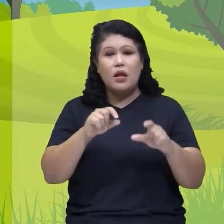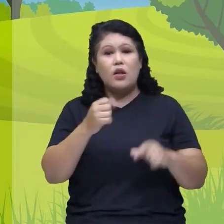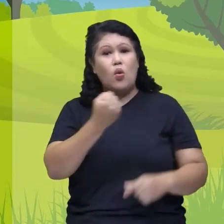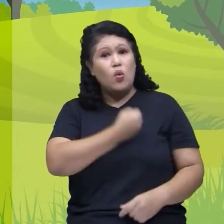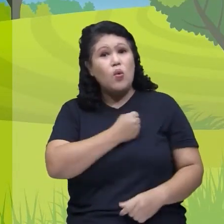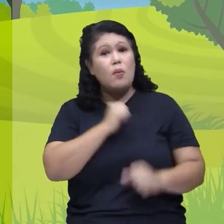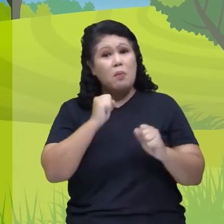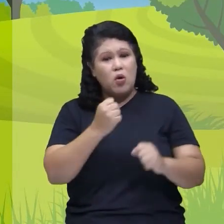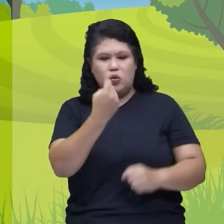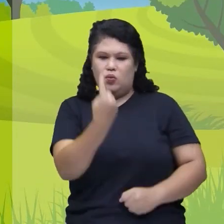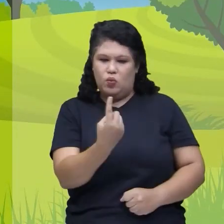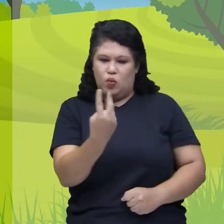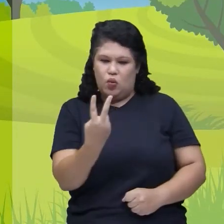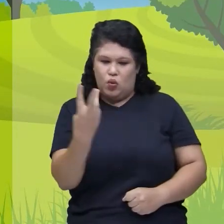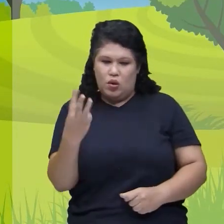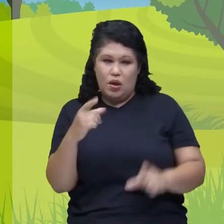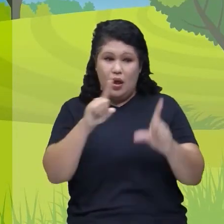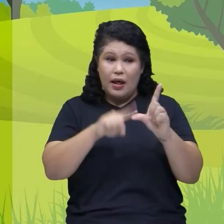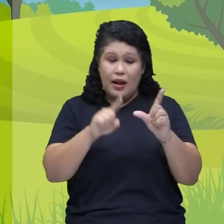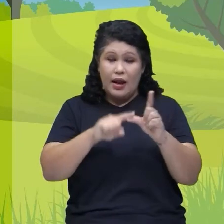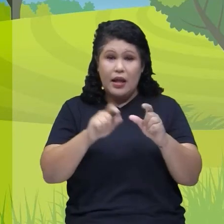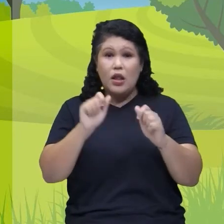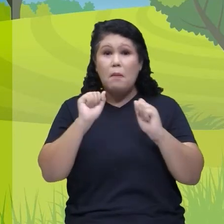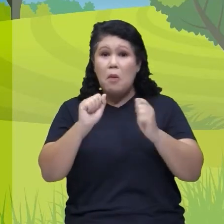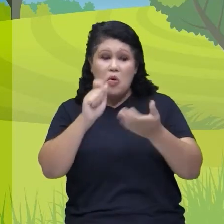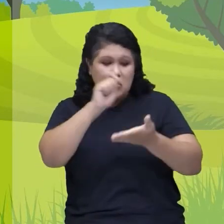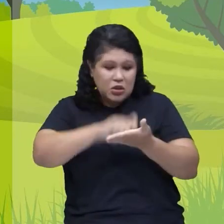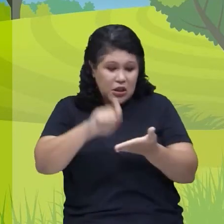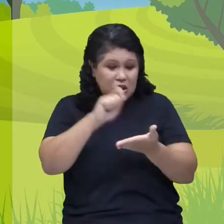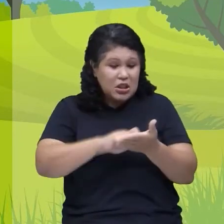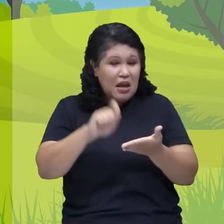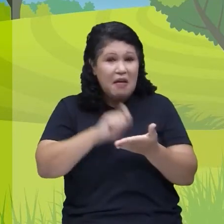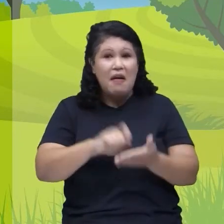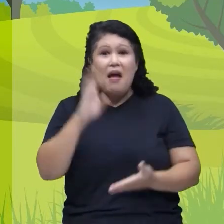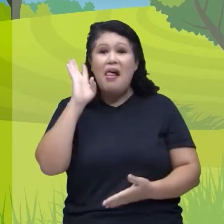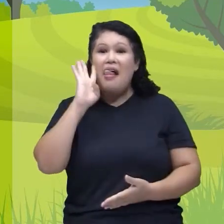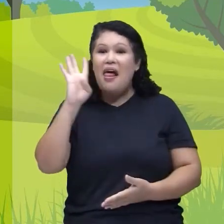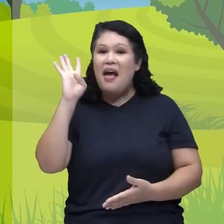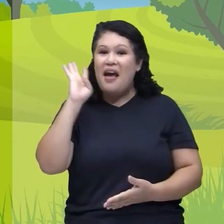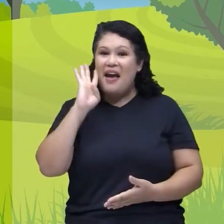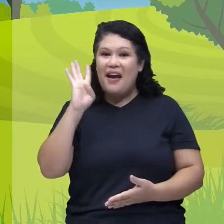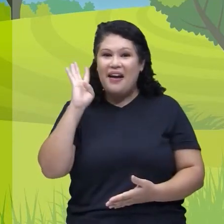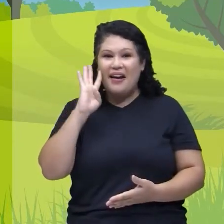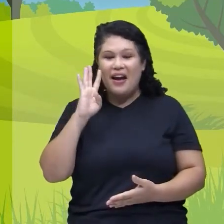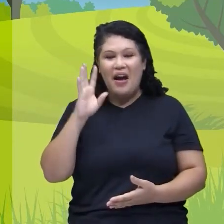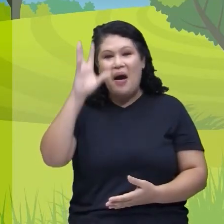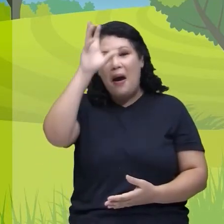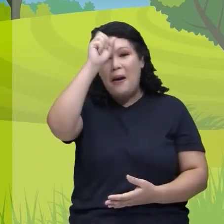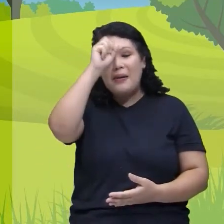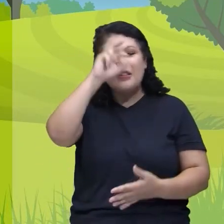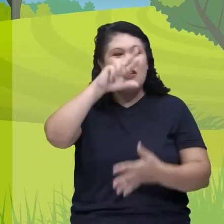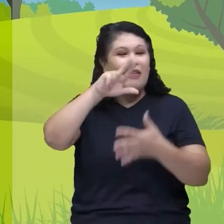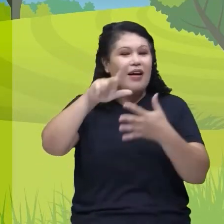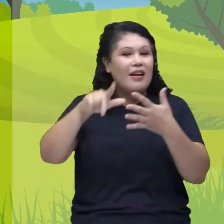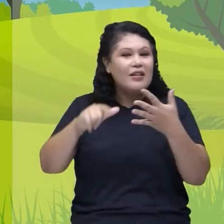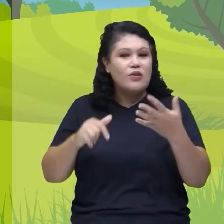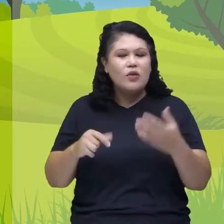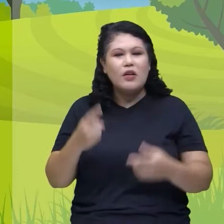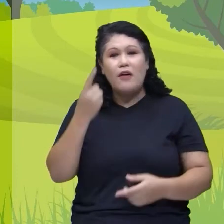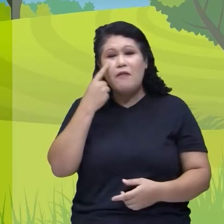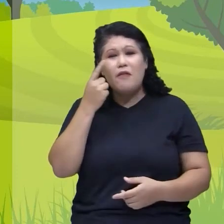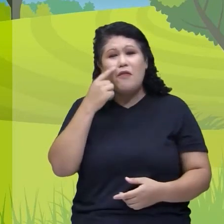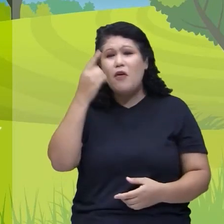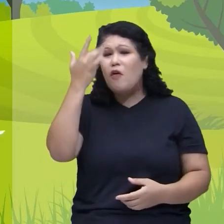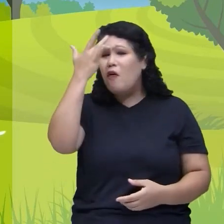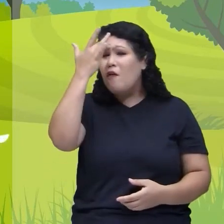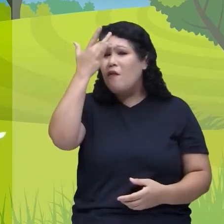aprendi que com as letras eu posso escrever. Poxa, que legal! Dá para fazer tanta coisa legal. Vocês viram como é super